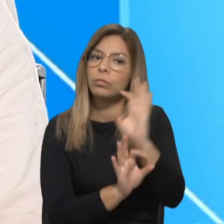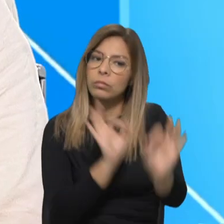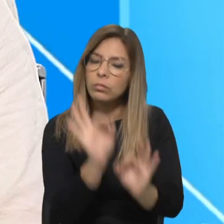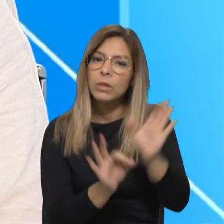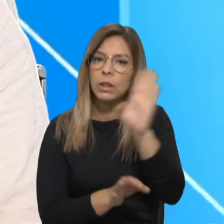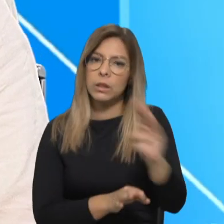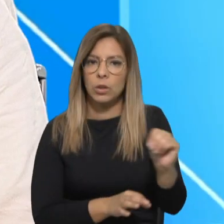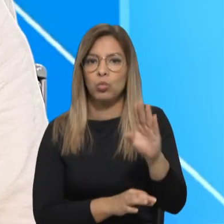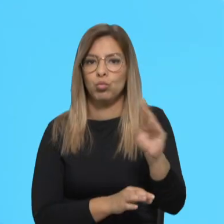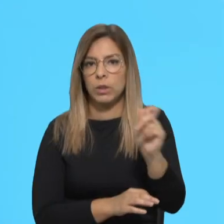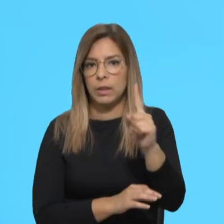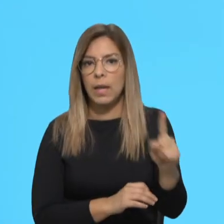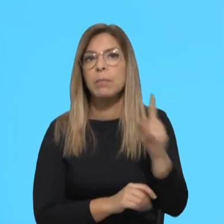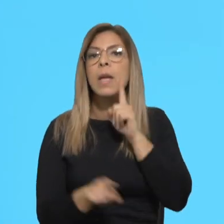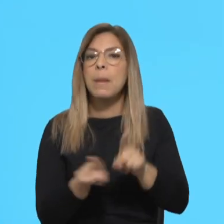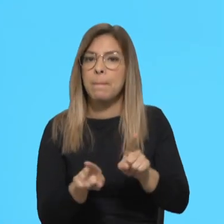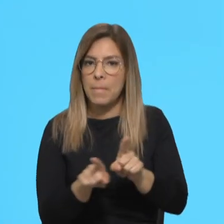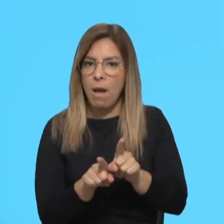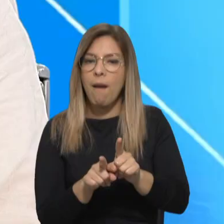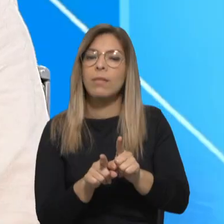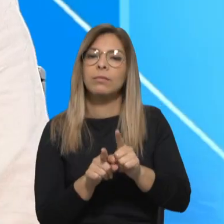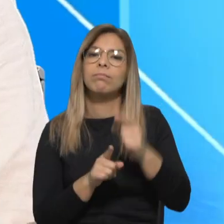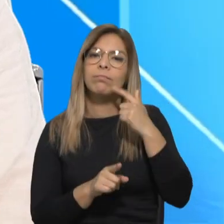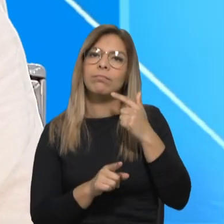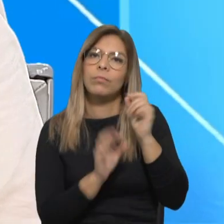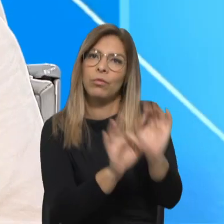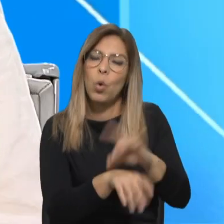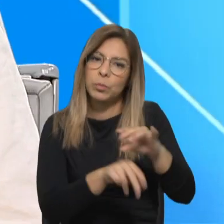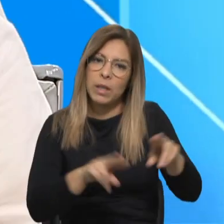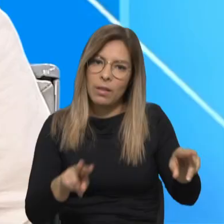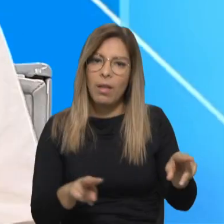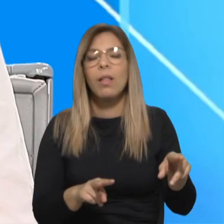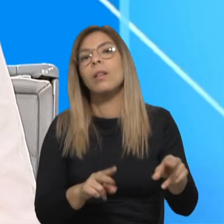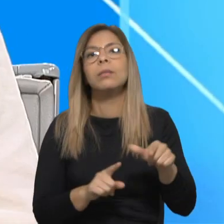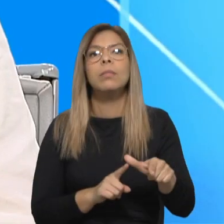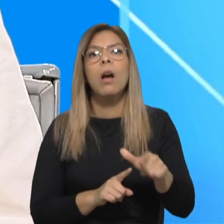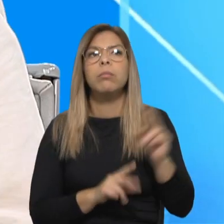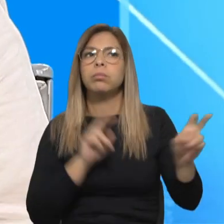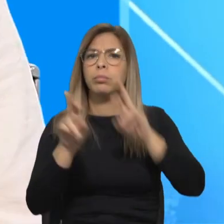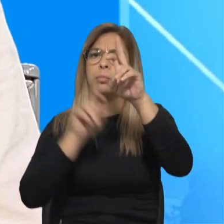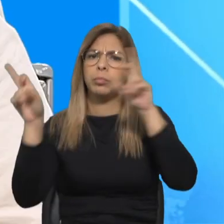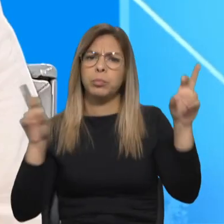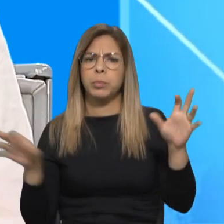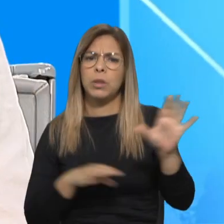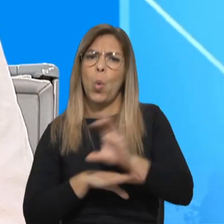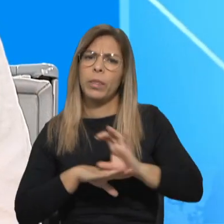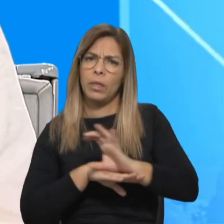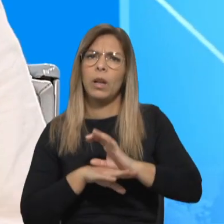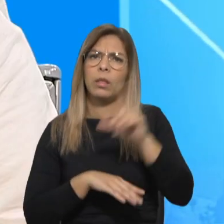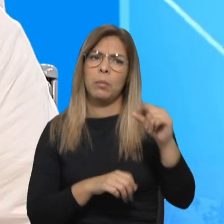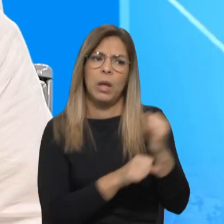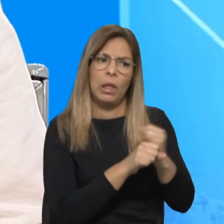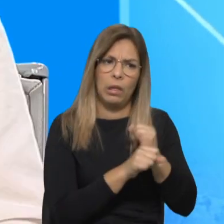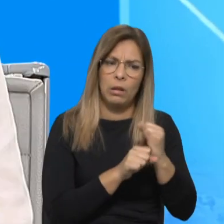em Lisboa. Que é das Irmãs Hospitaleiras. Que é das Irmãs Hospitaleiras, espalhadas pelo continente e ilhas, estão outras casas